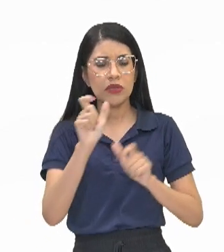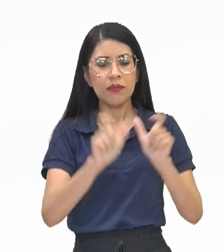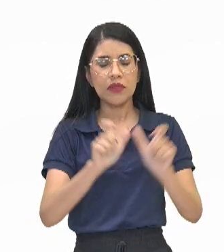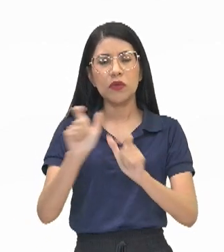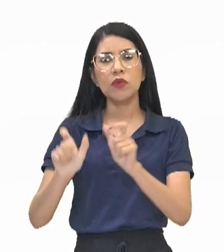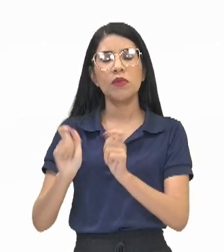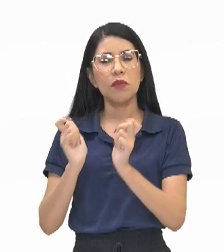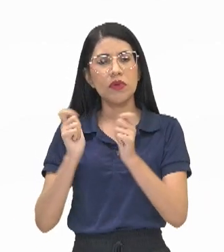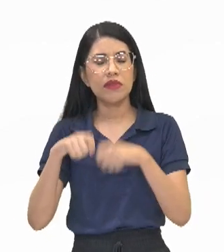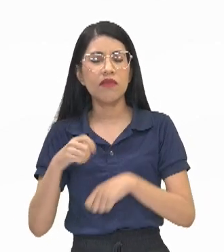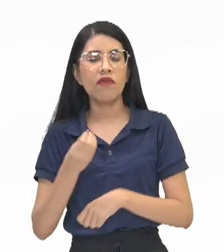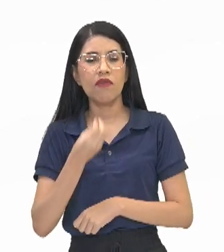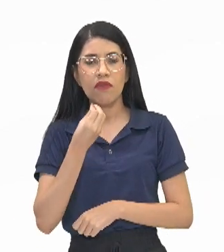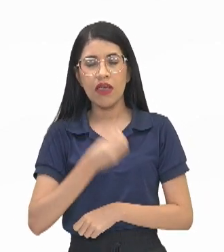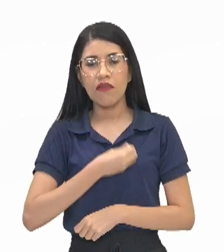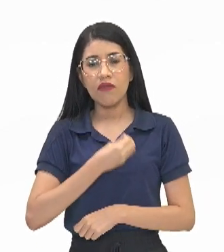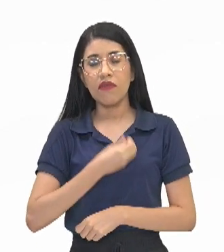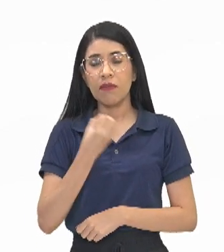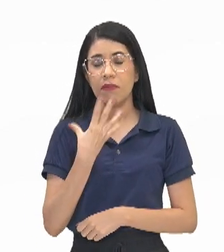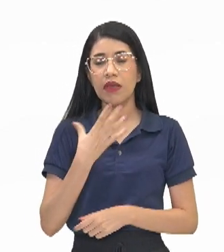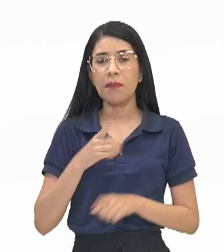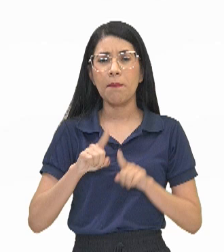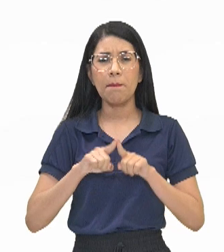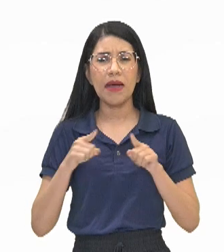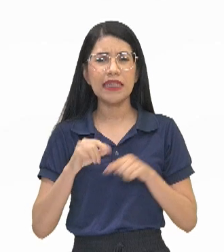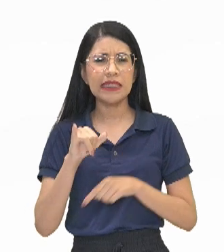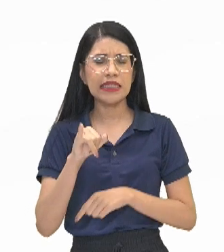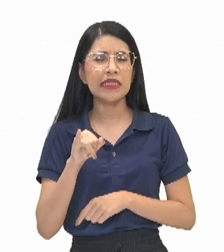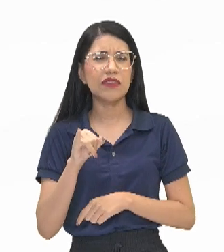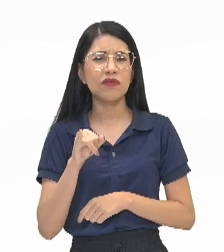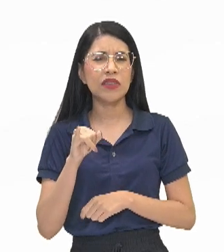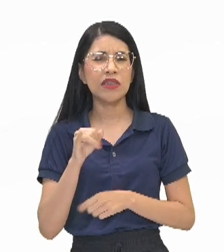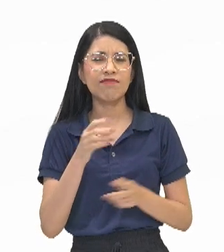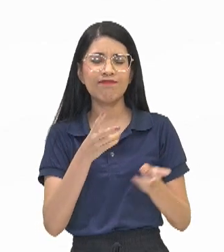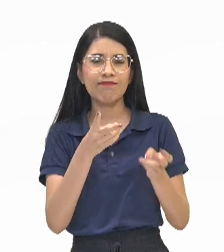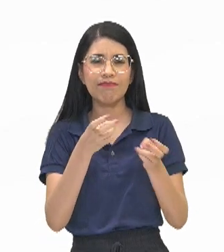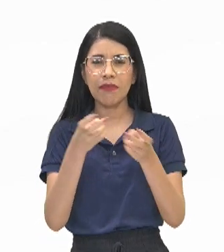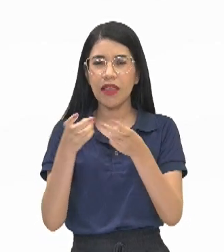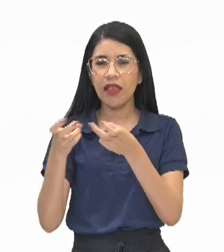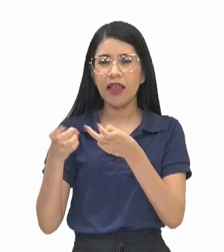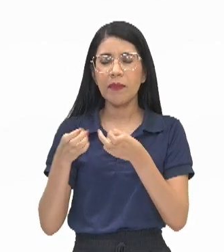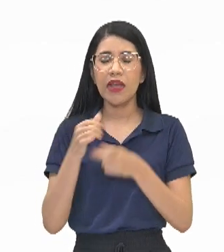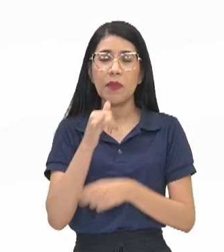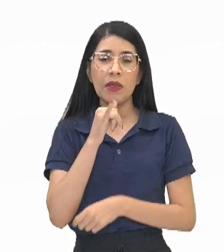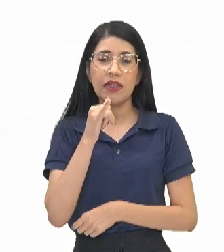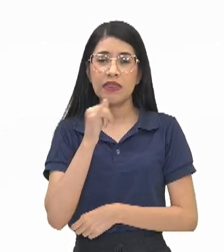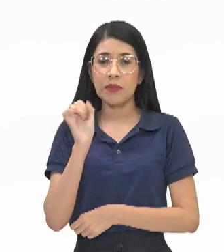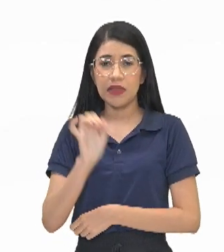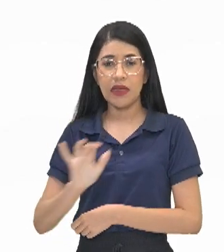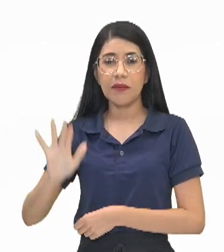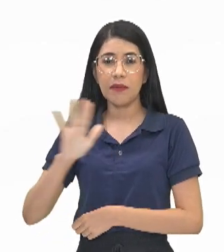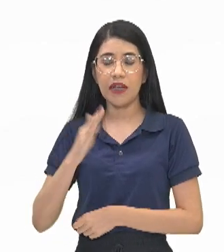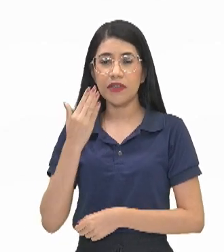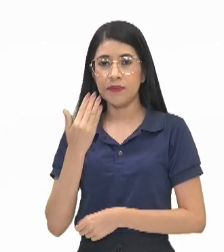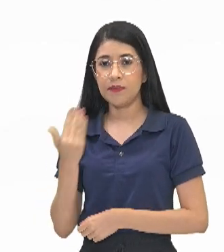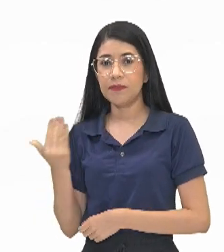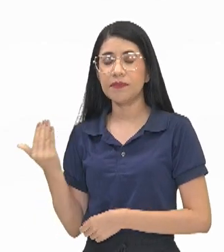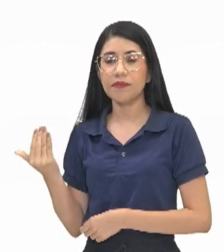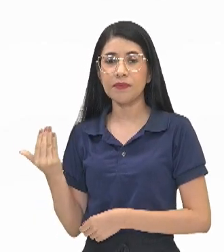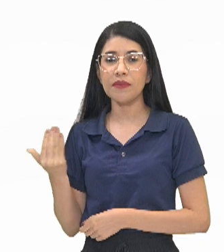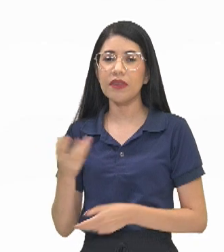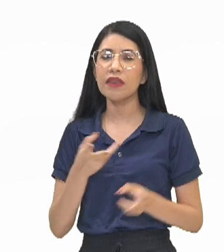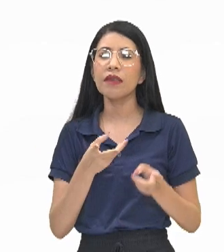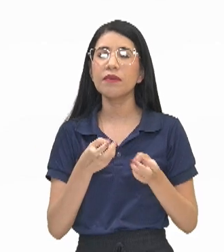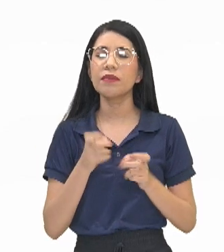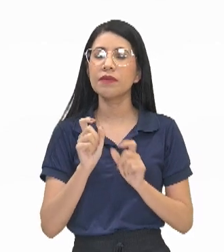E de repente, eles pararam, você para olhar, como você pode ver essa foto aí, ó, que tem embaixo, né? Você percebe